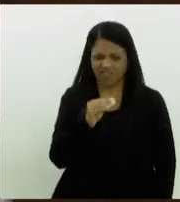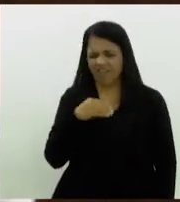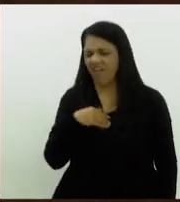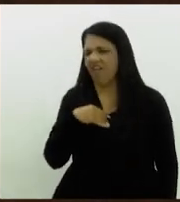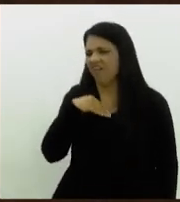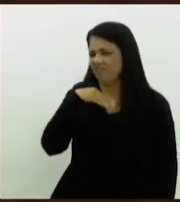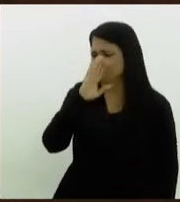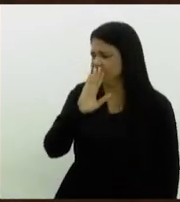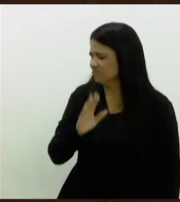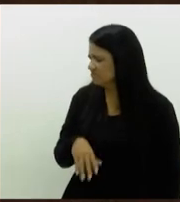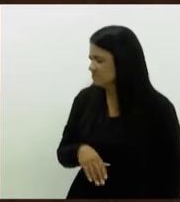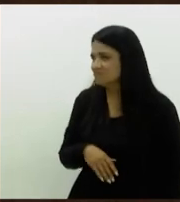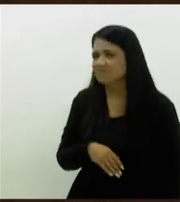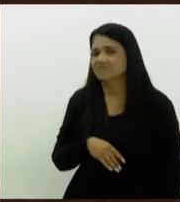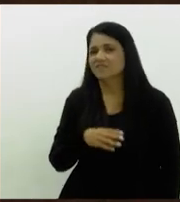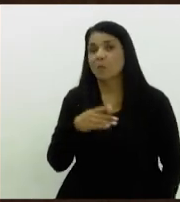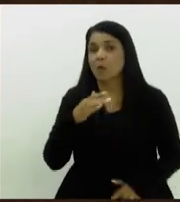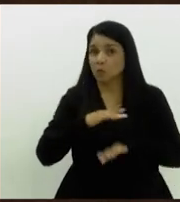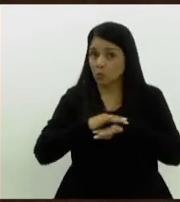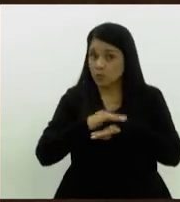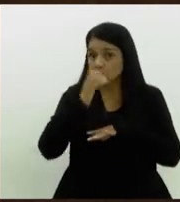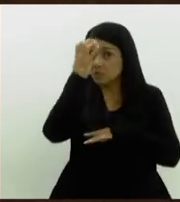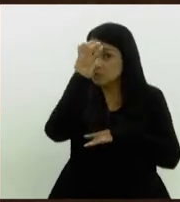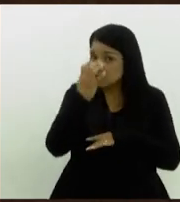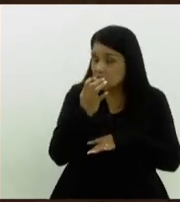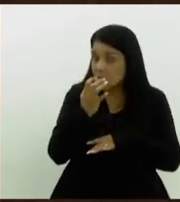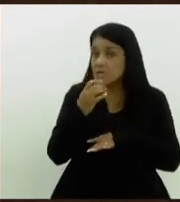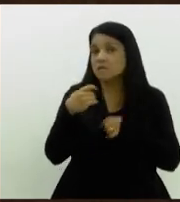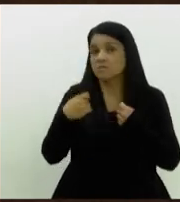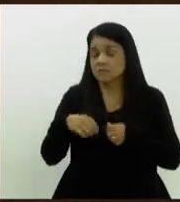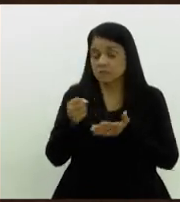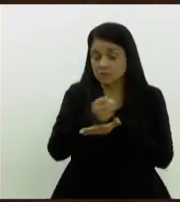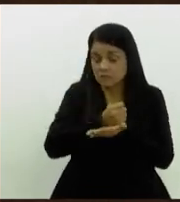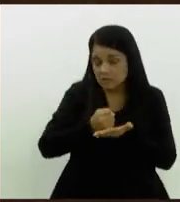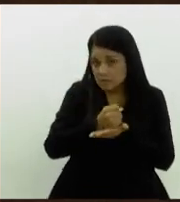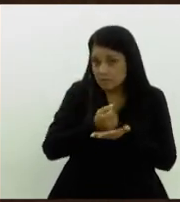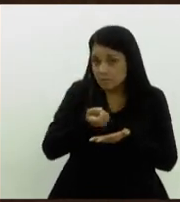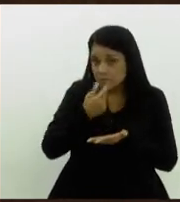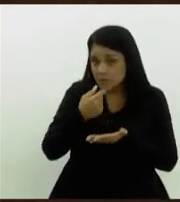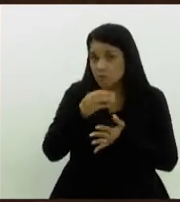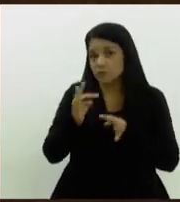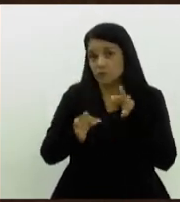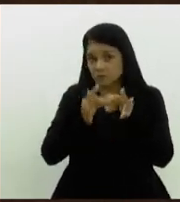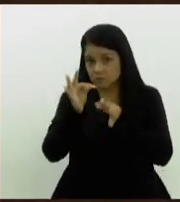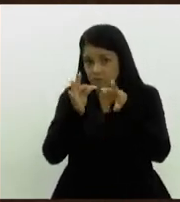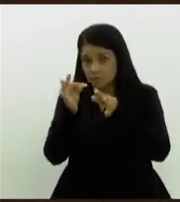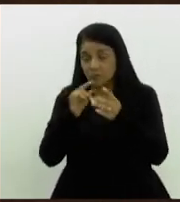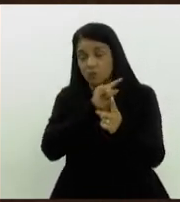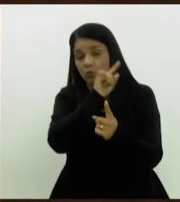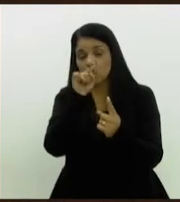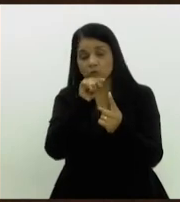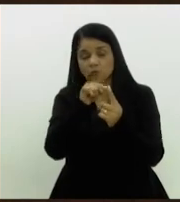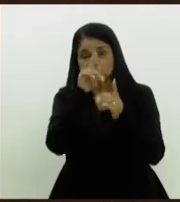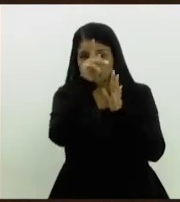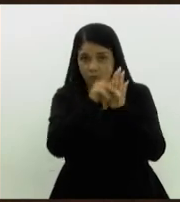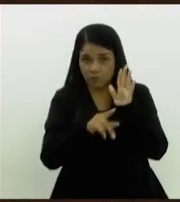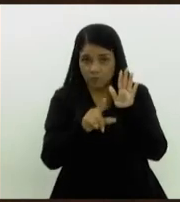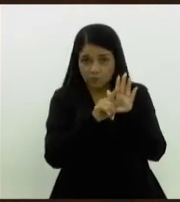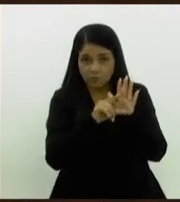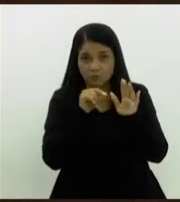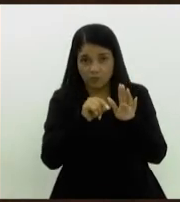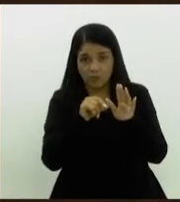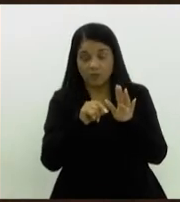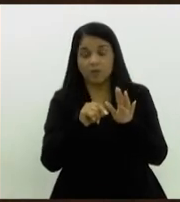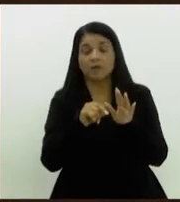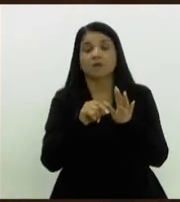na verdade, é uma doença muito séria que é tratada com remédios. Então, o objetivo nosso com esse projeto é trazer